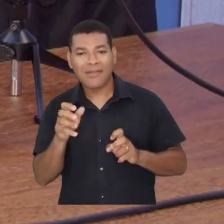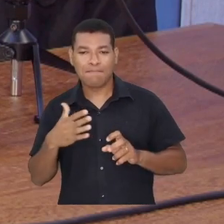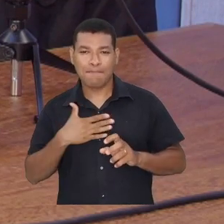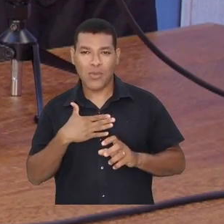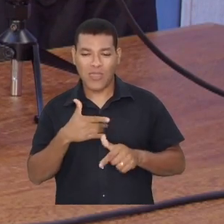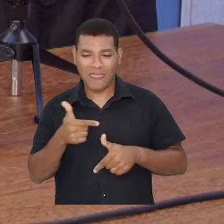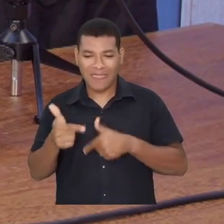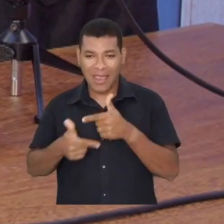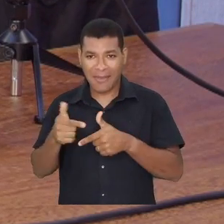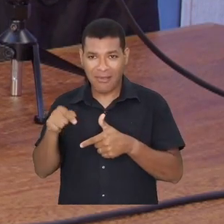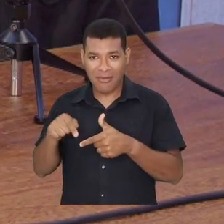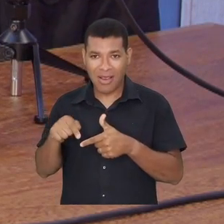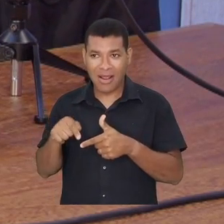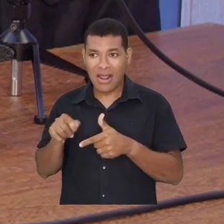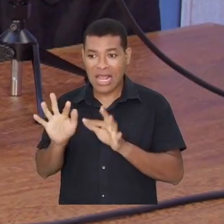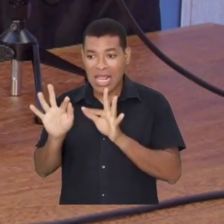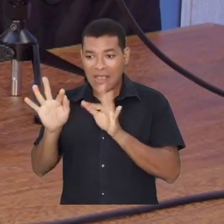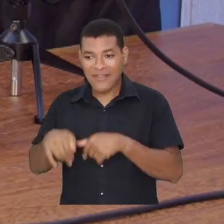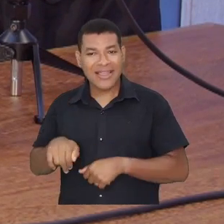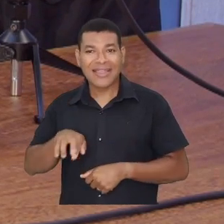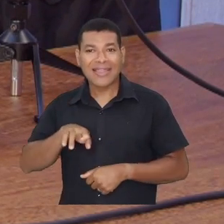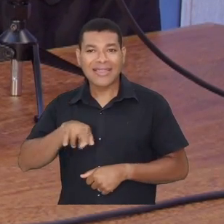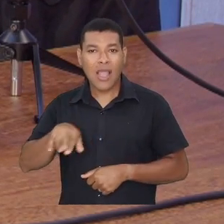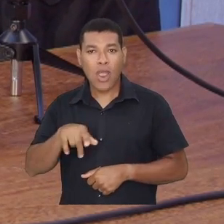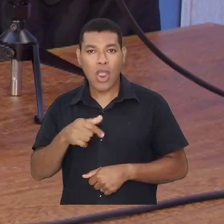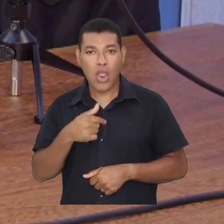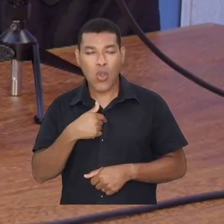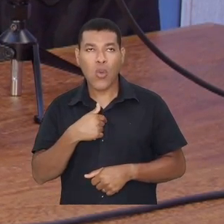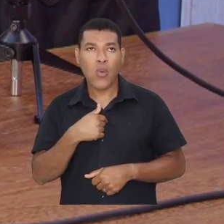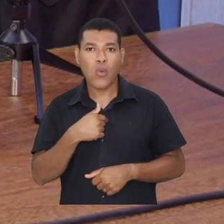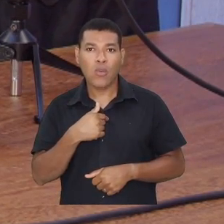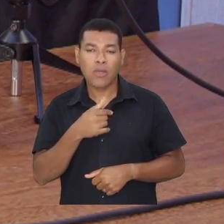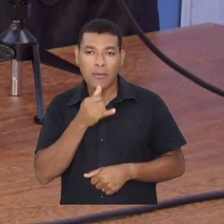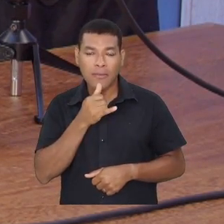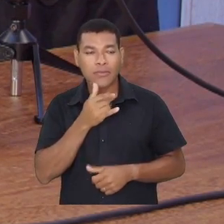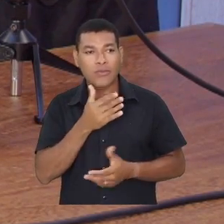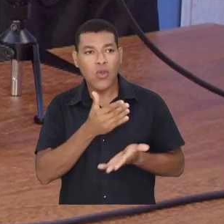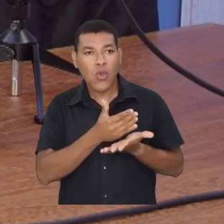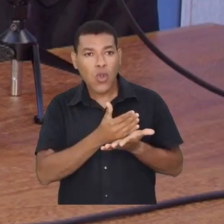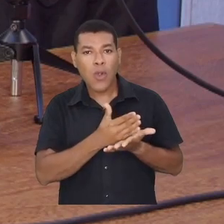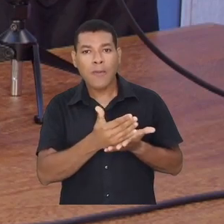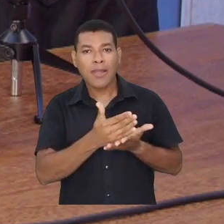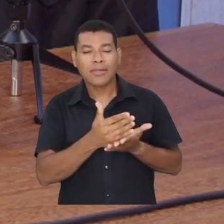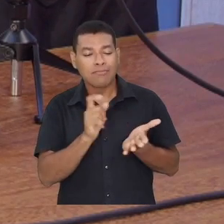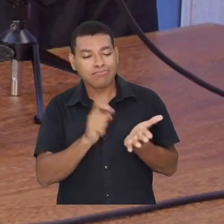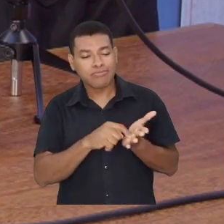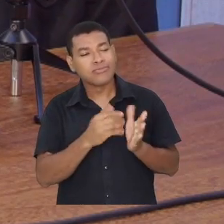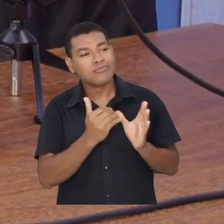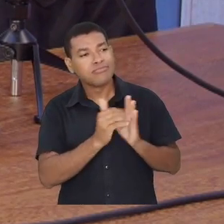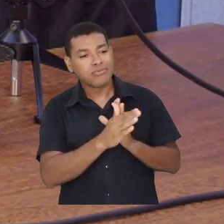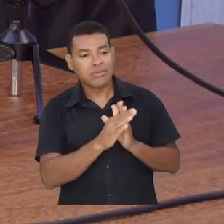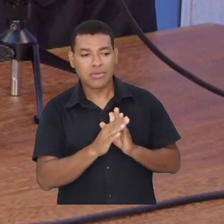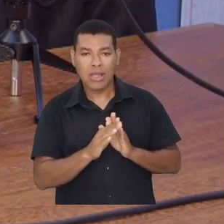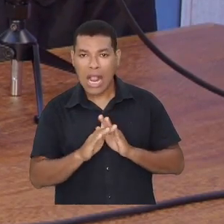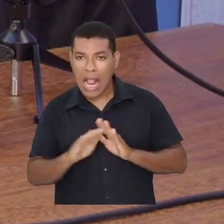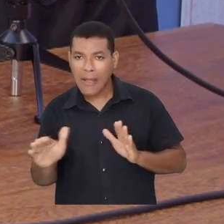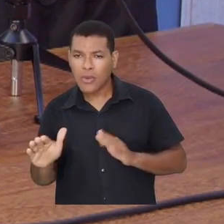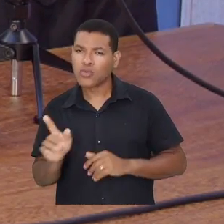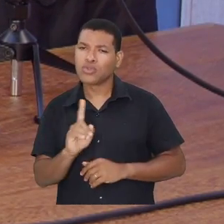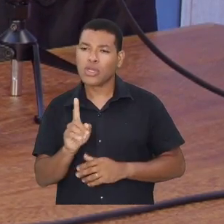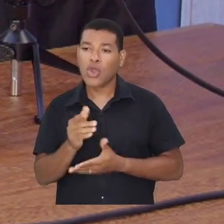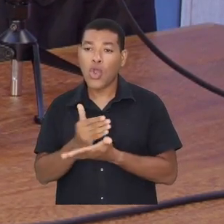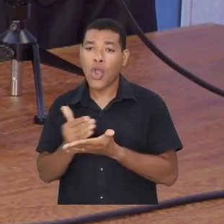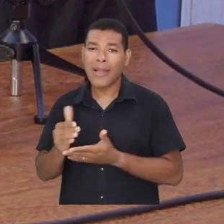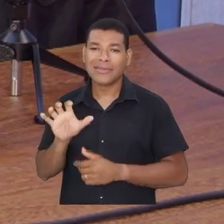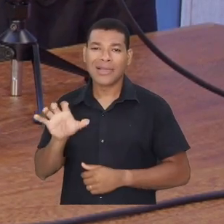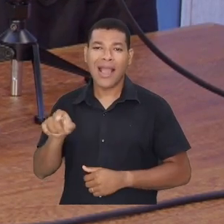não começa, ele não termina, na verdade, quando eu dou um play, um send, um enviar de um e-mail. Verdade. Na verdade, ele